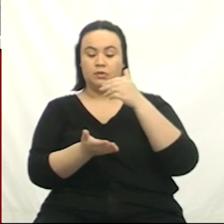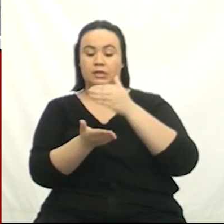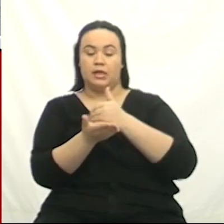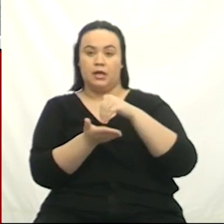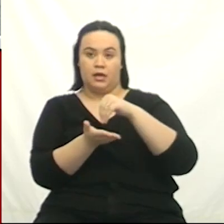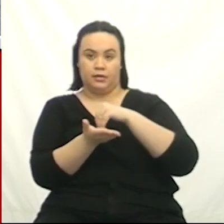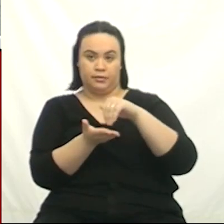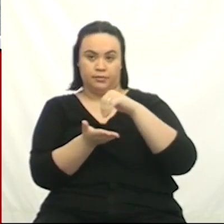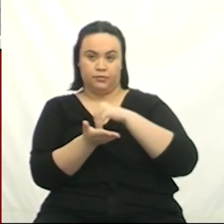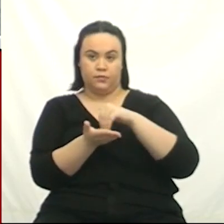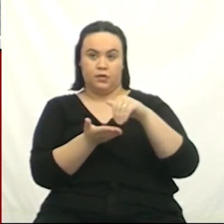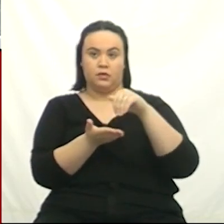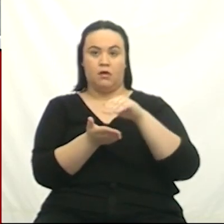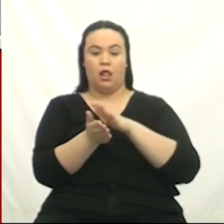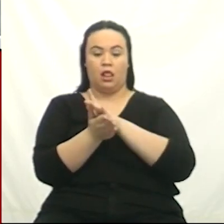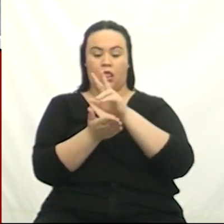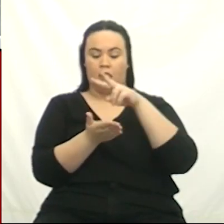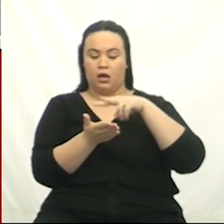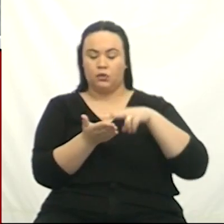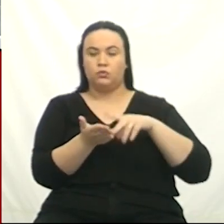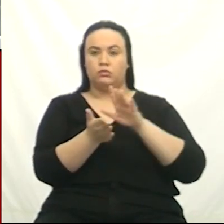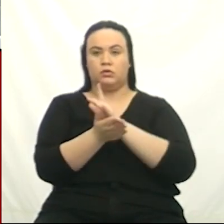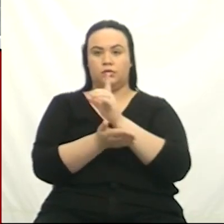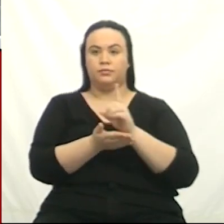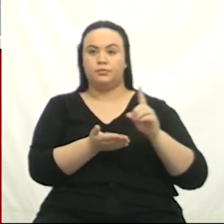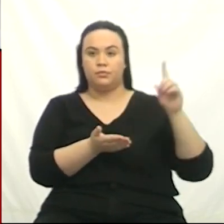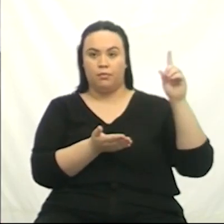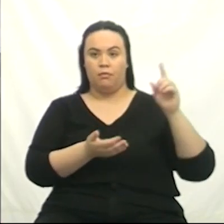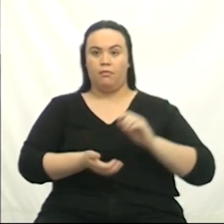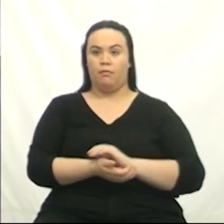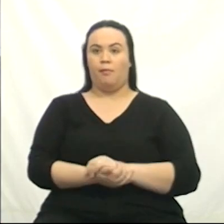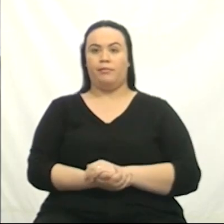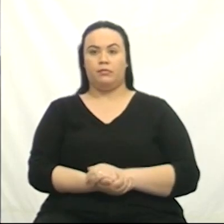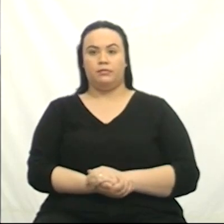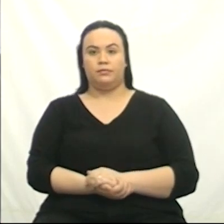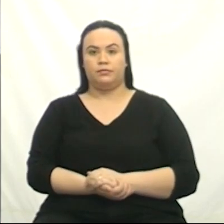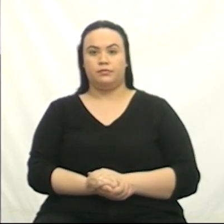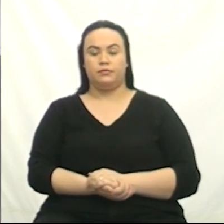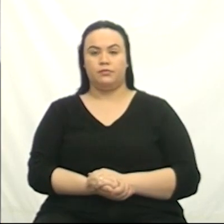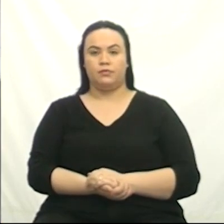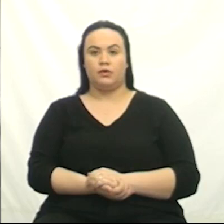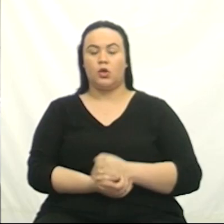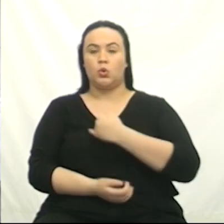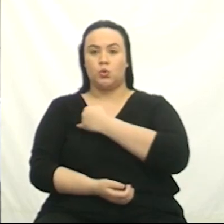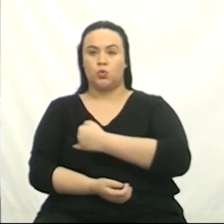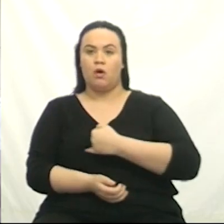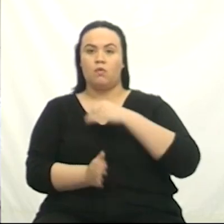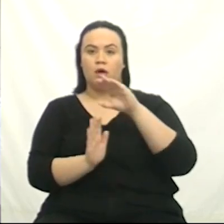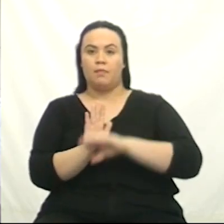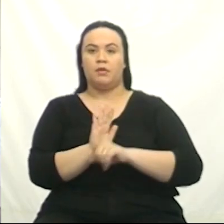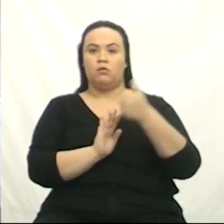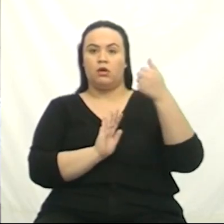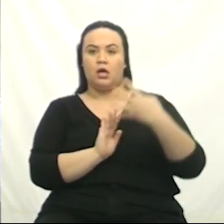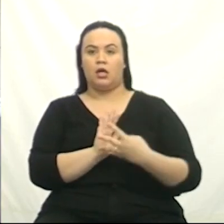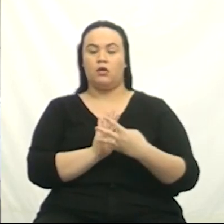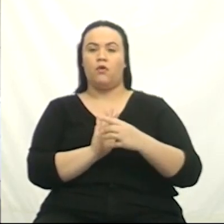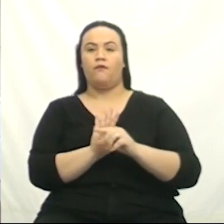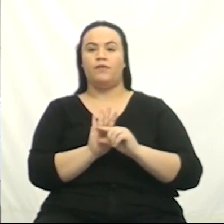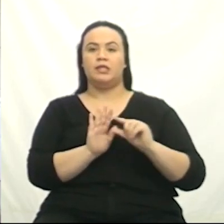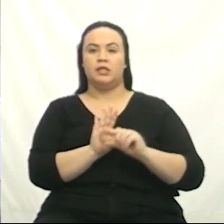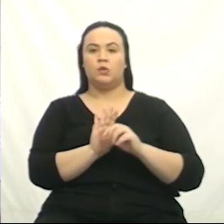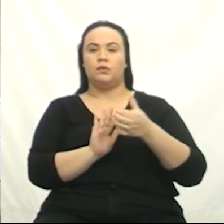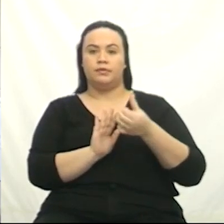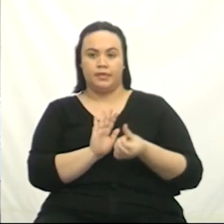secretária para que faça a leitura da Bíblia. A leitura de hoje de João, capítulo 14, versículo